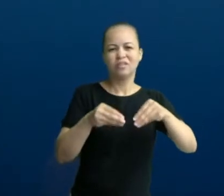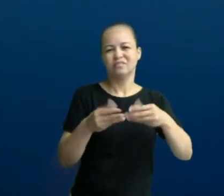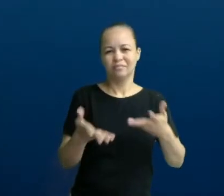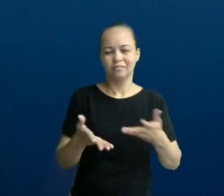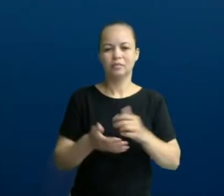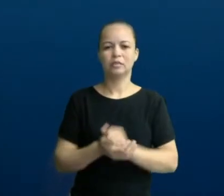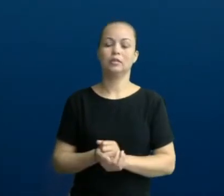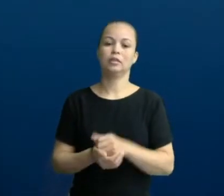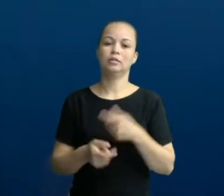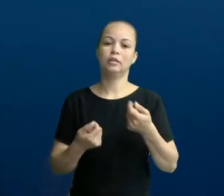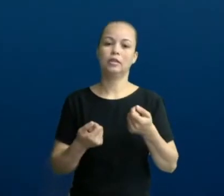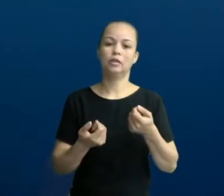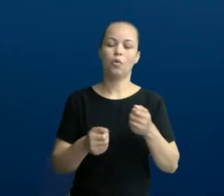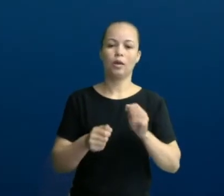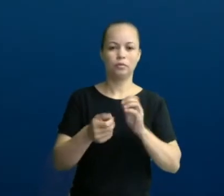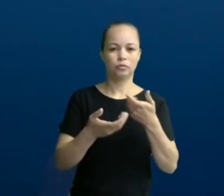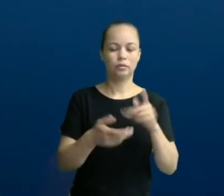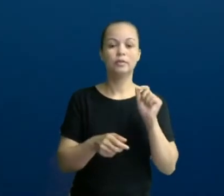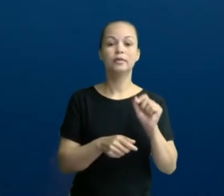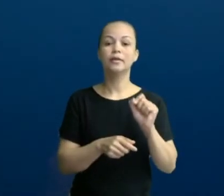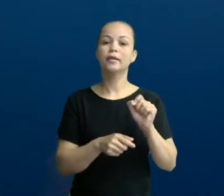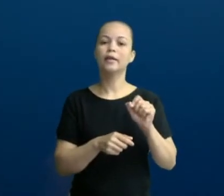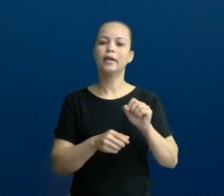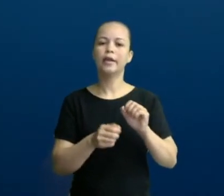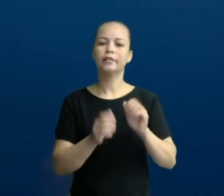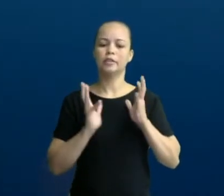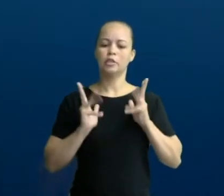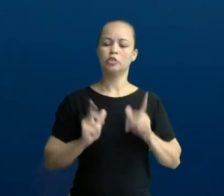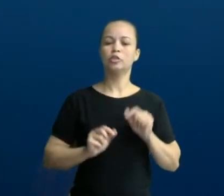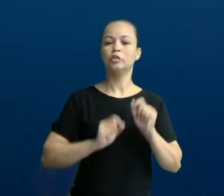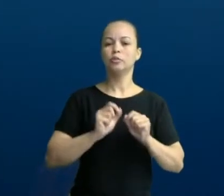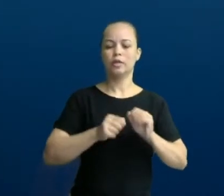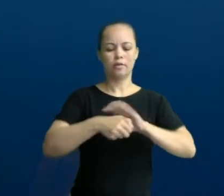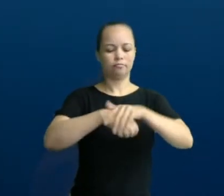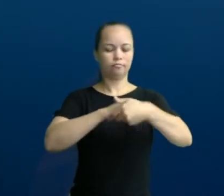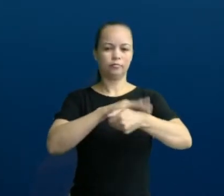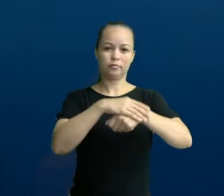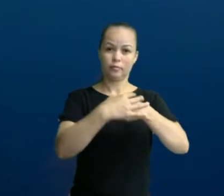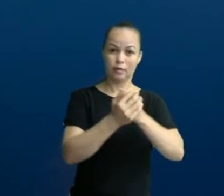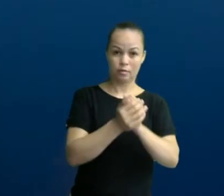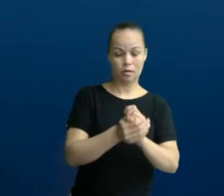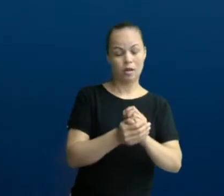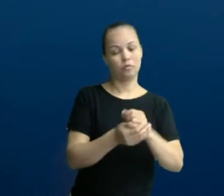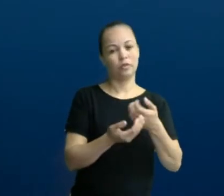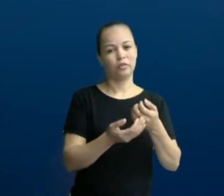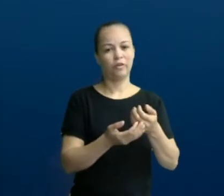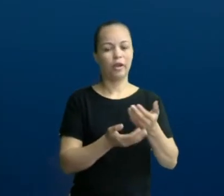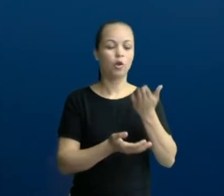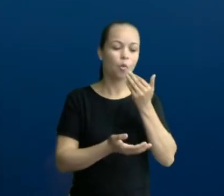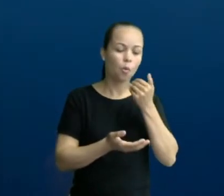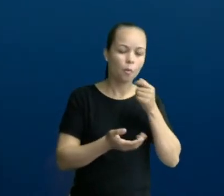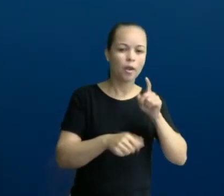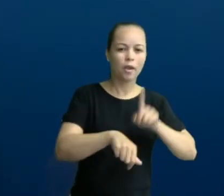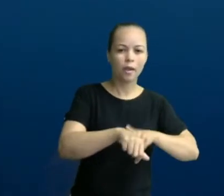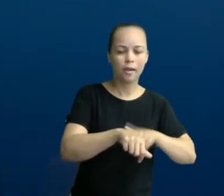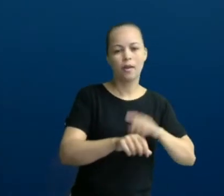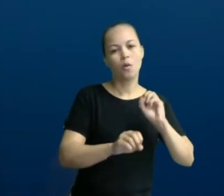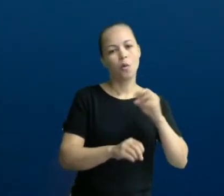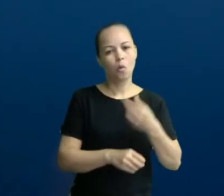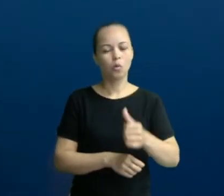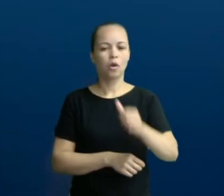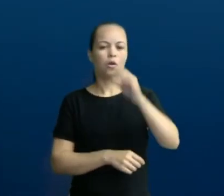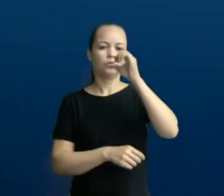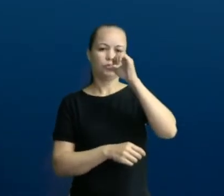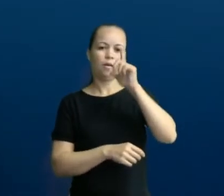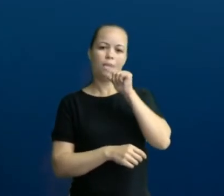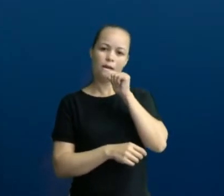exemplo, o ato de lavar as mãos na hora que você vai comer ou vai beber água. Então, vê como, às vezes, comportamentos simples